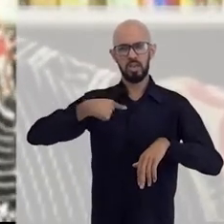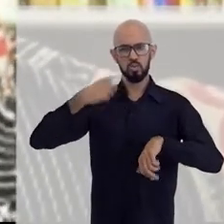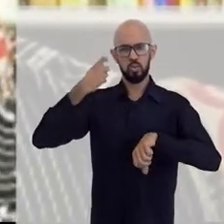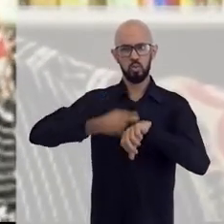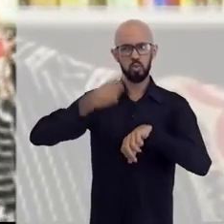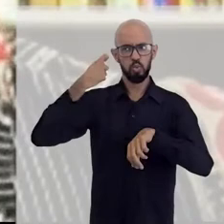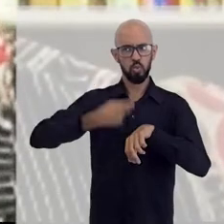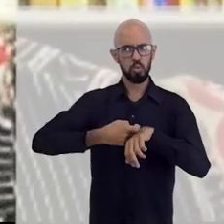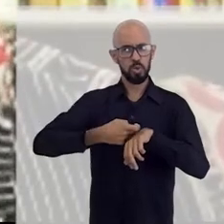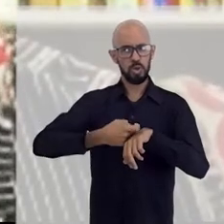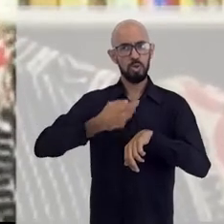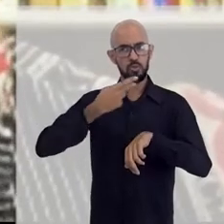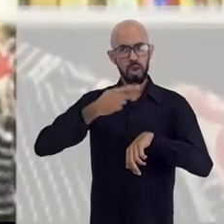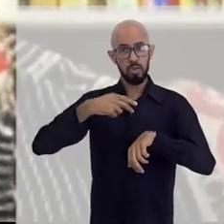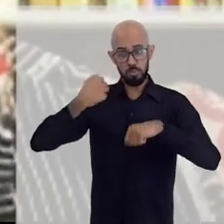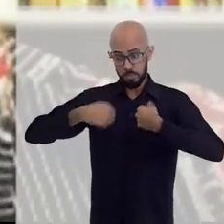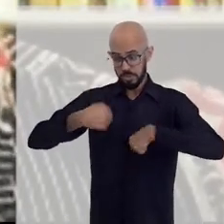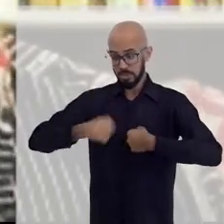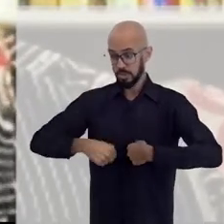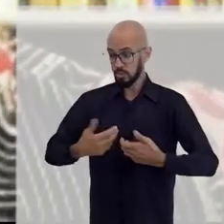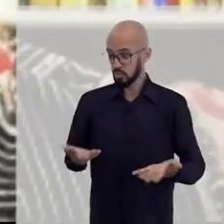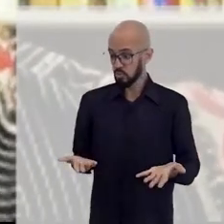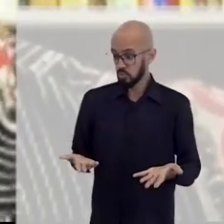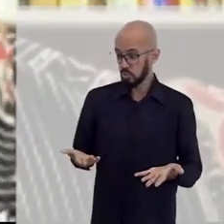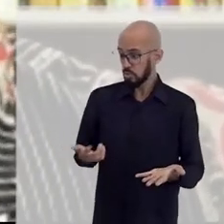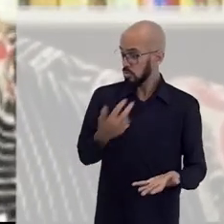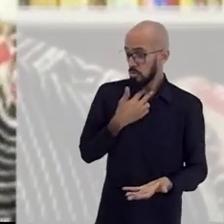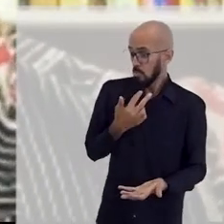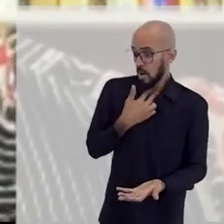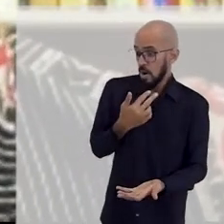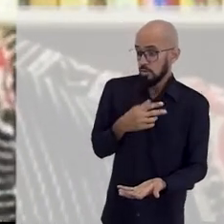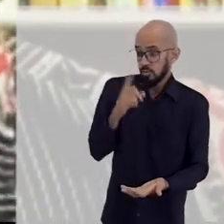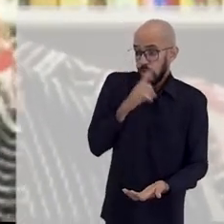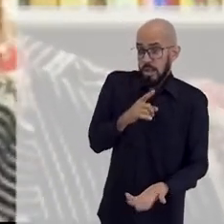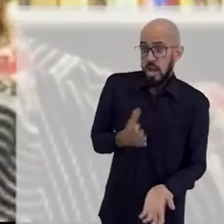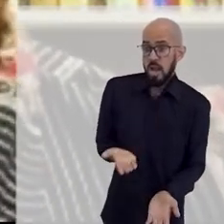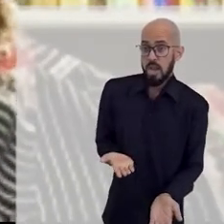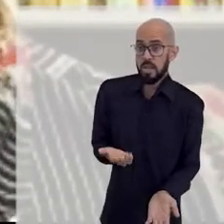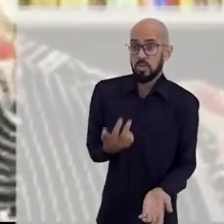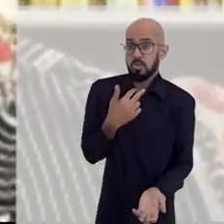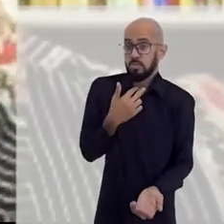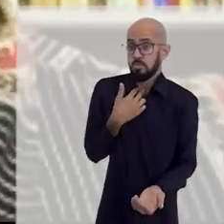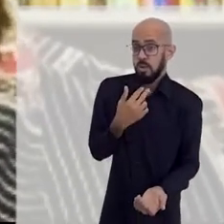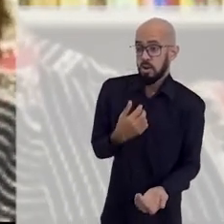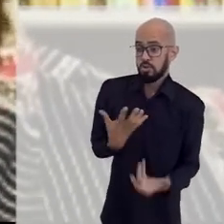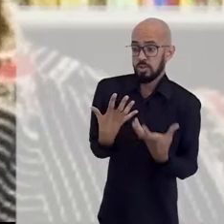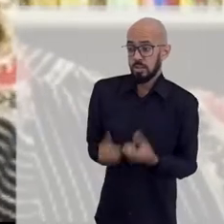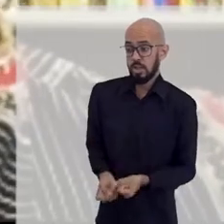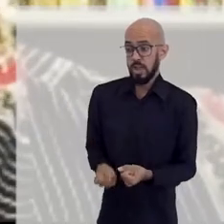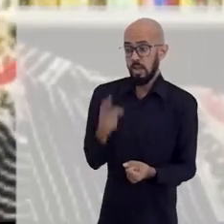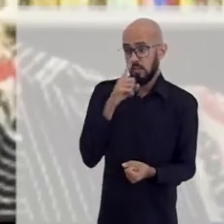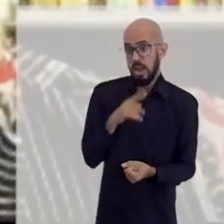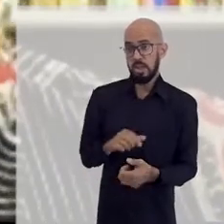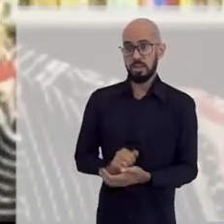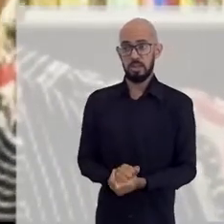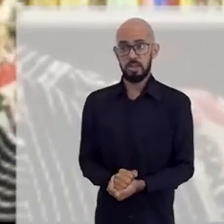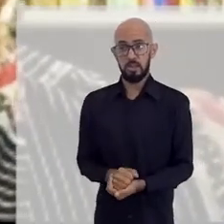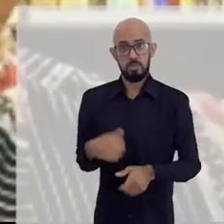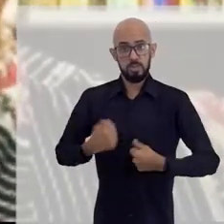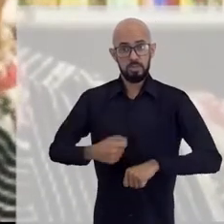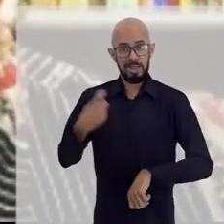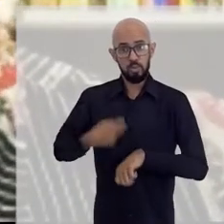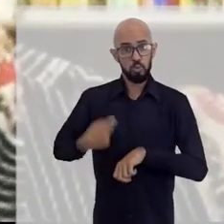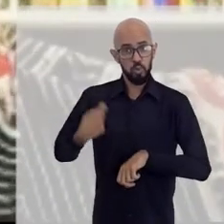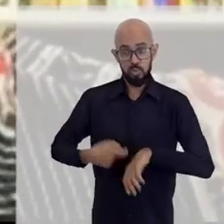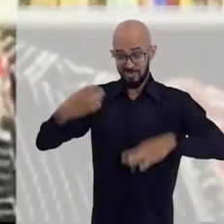né, firme. Eu digo, eu tenho que ser, eu preciso ser, né? Eu não posso fraquejar, eu não posso me dar ao luxo de fraquejar. Eu preciso ser